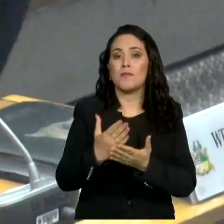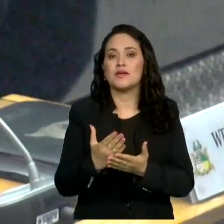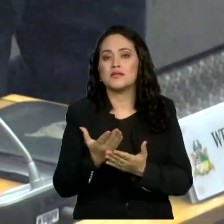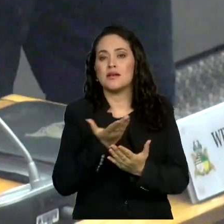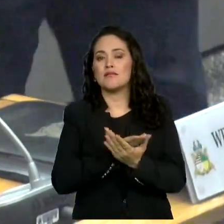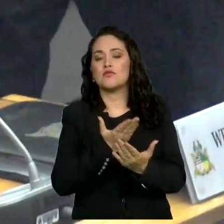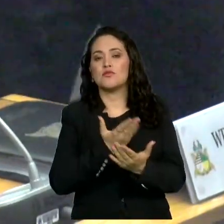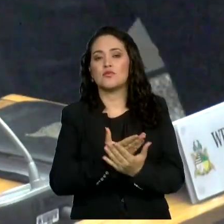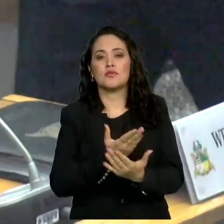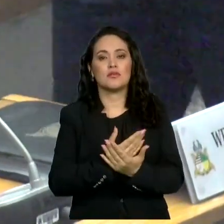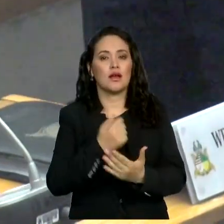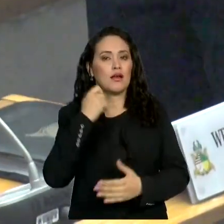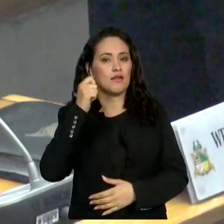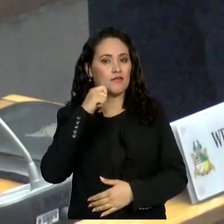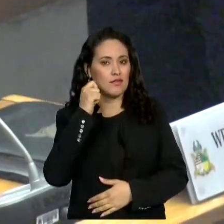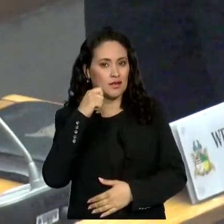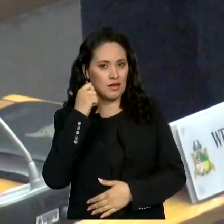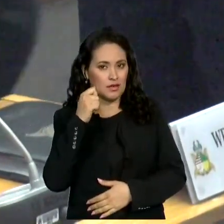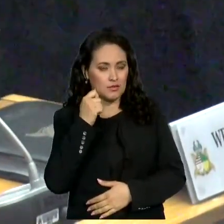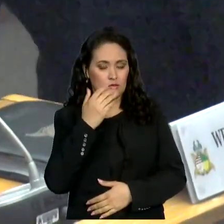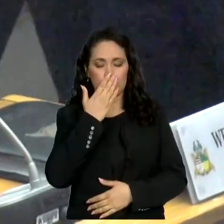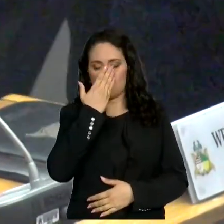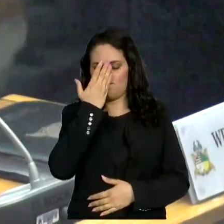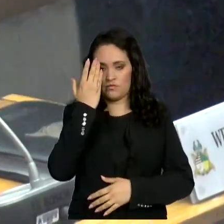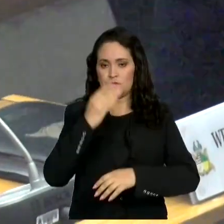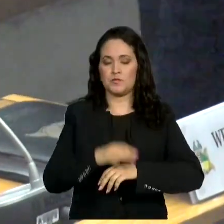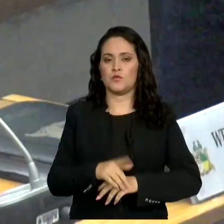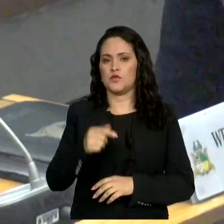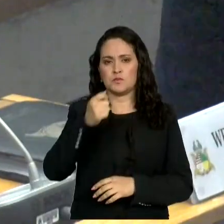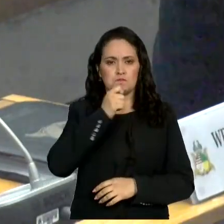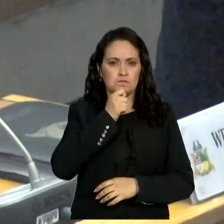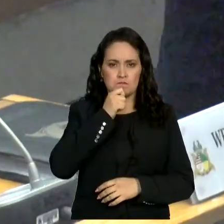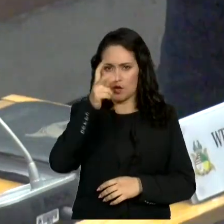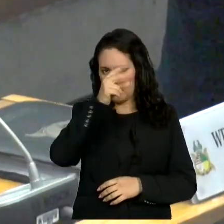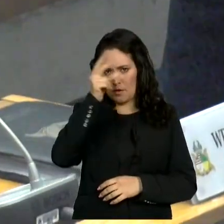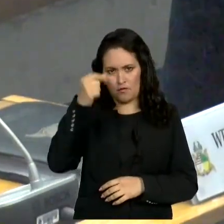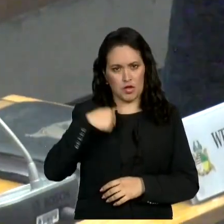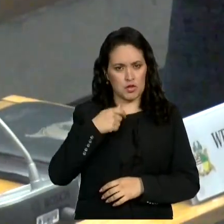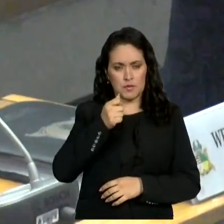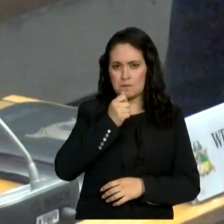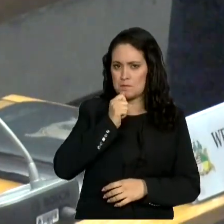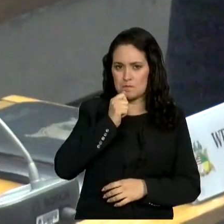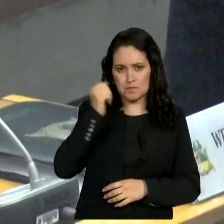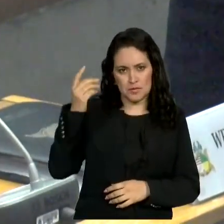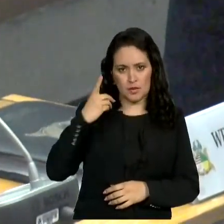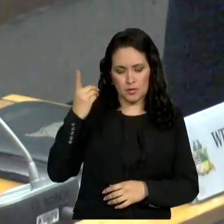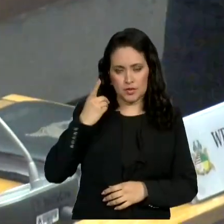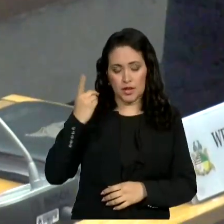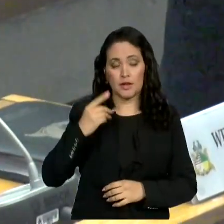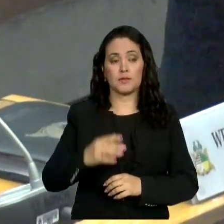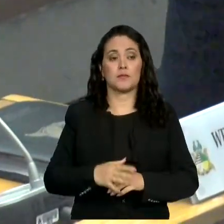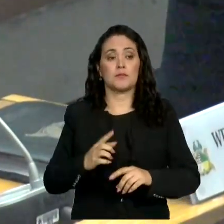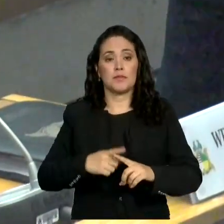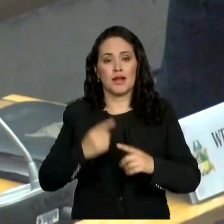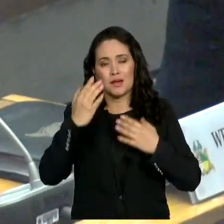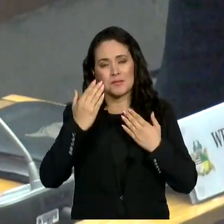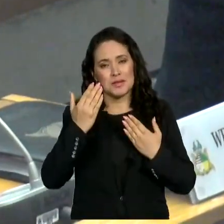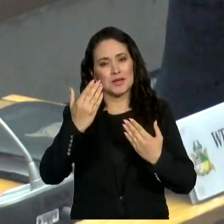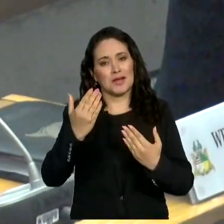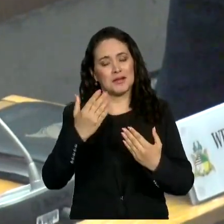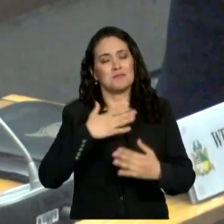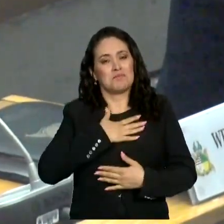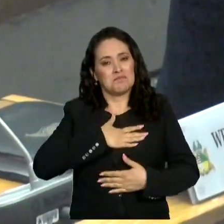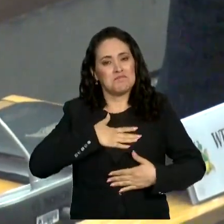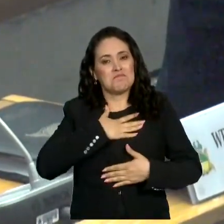mantive contato com Vossa Excelência há muito tempo, antes de Vossa Excelência ser prefeito, antes de deputado de ser deputado, e a grande satisfação de encontrá-lo na Assembleia Legislativa